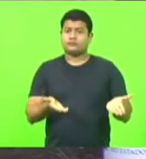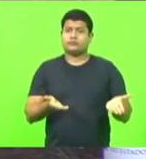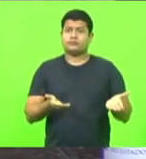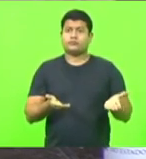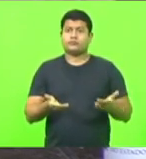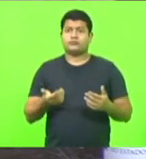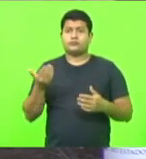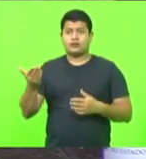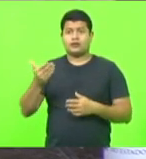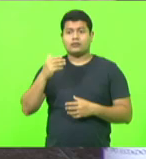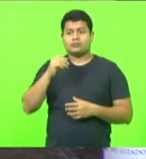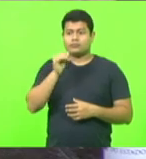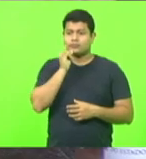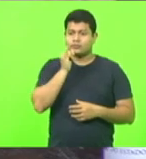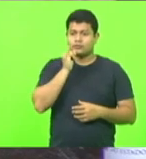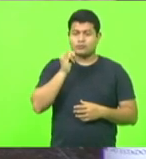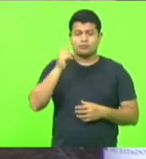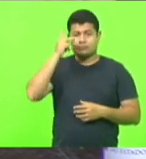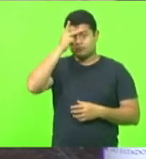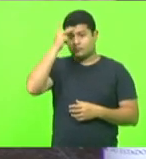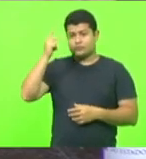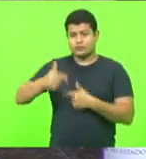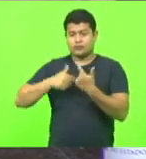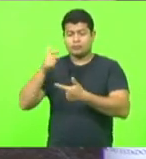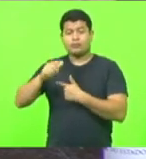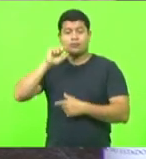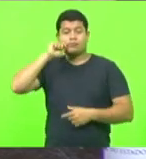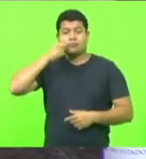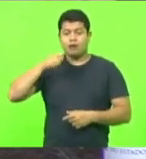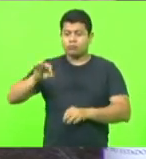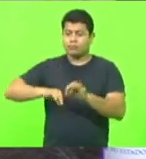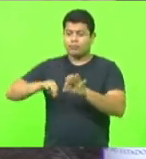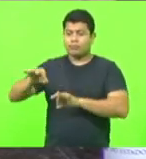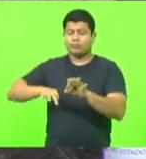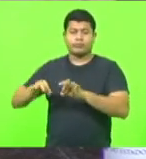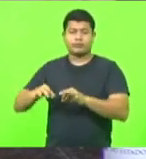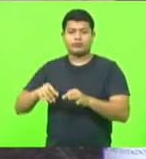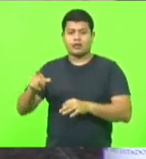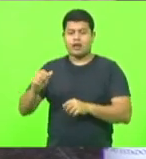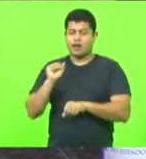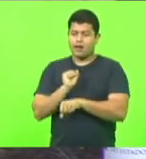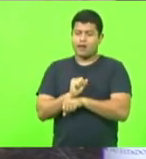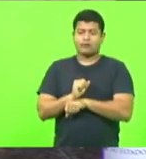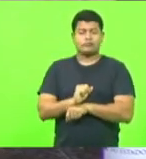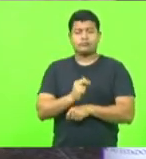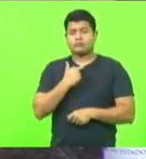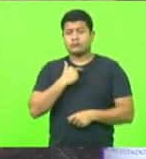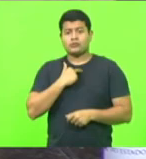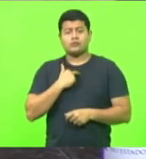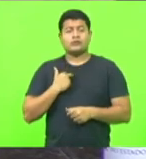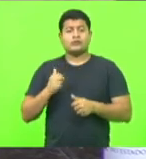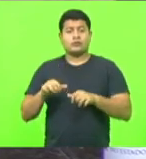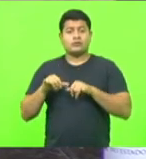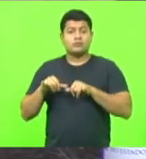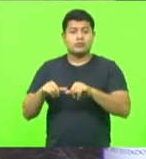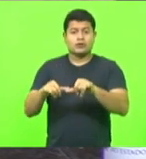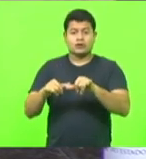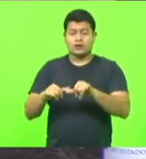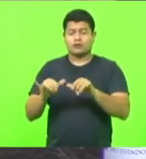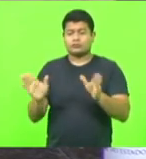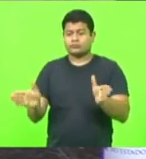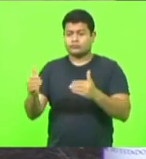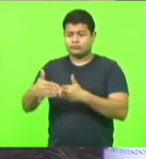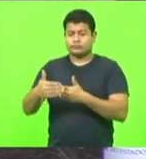padeiro que faz o pão para eles não pôde fazer. Fizeram o que o caixa de supermercado que vende o produto